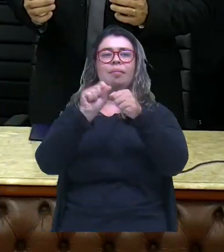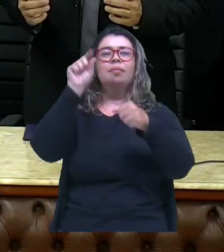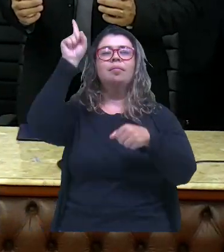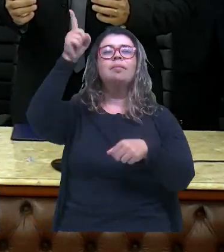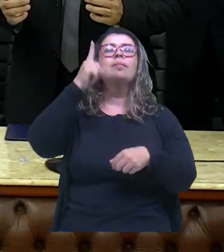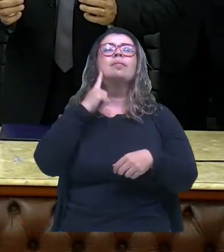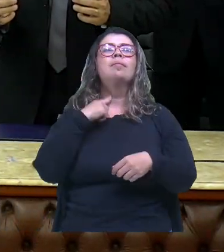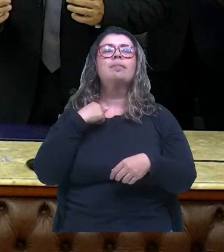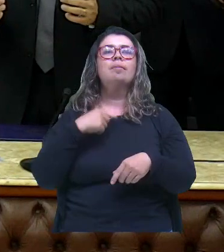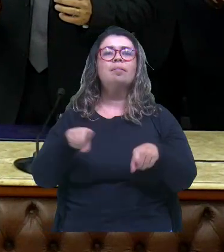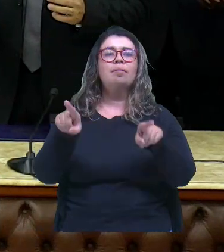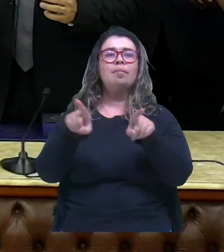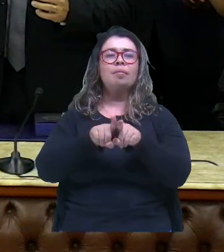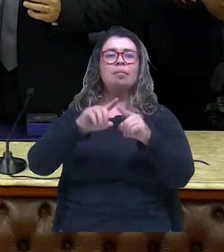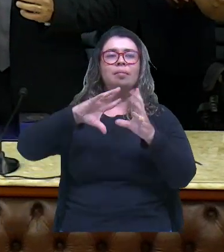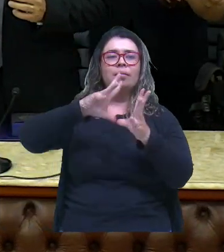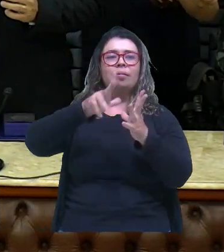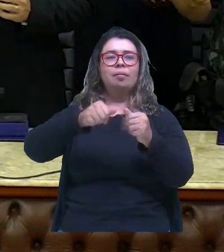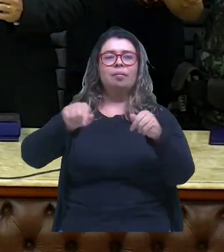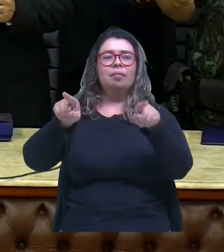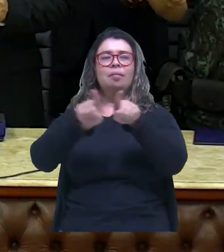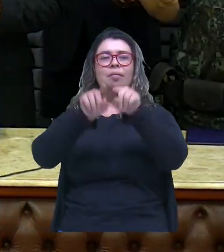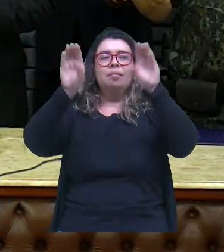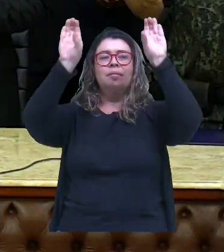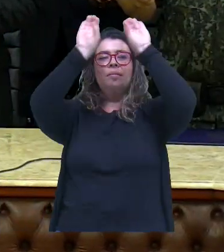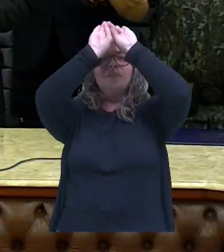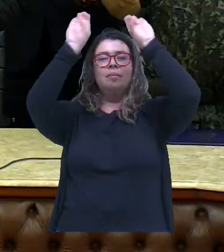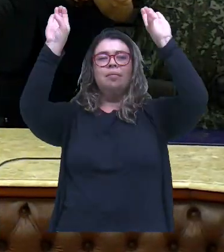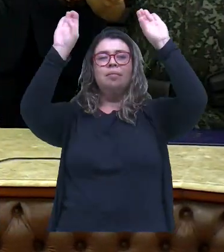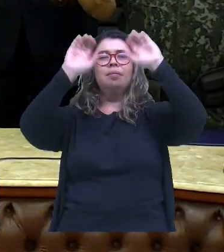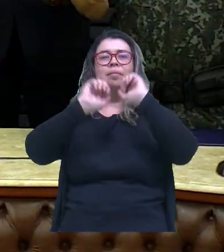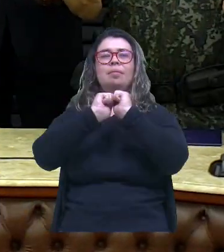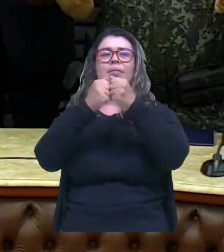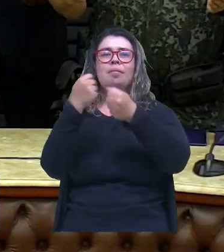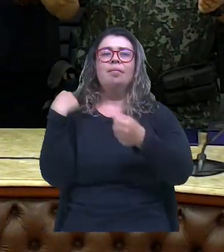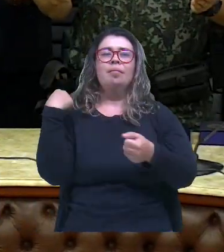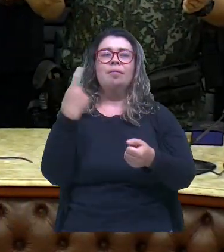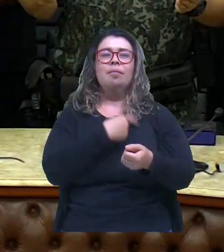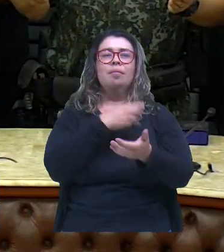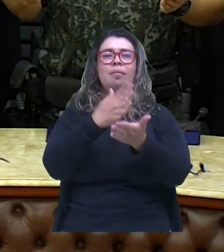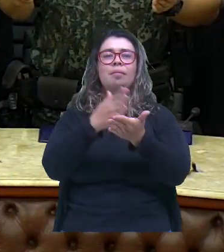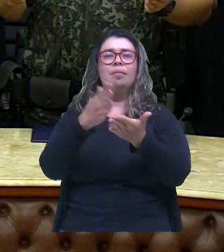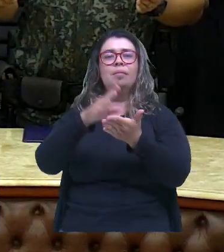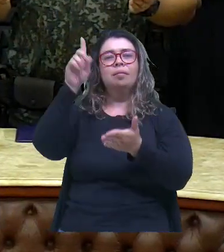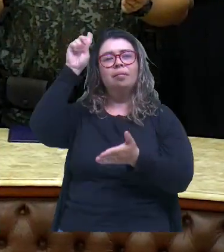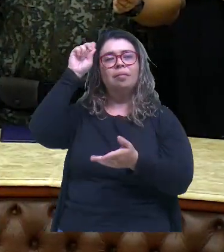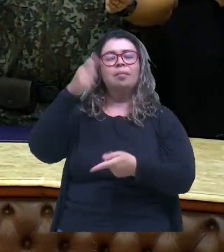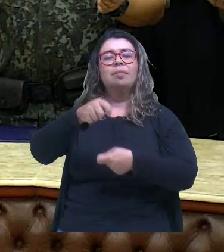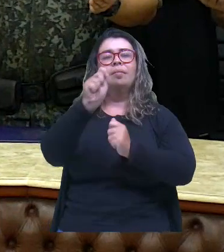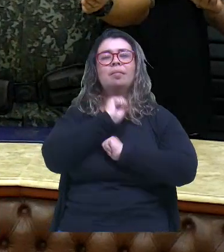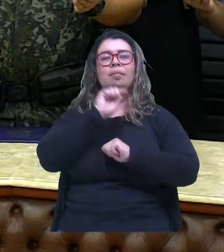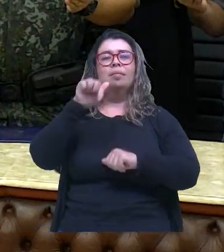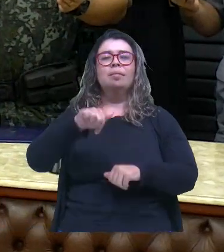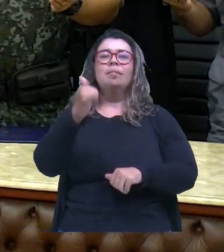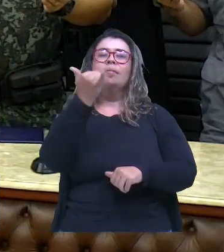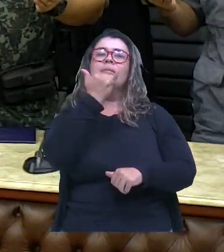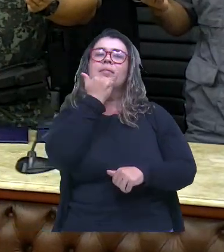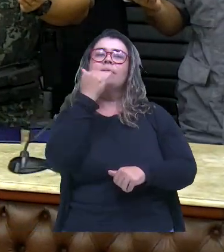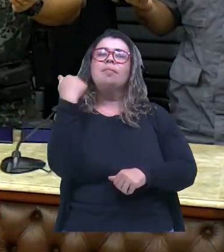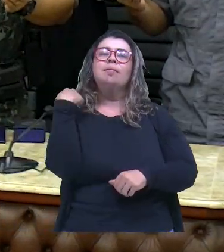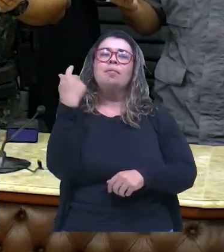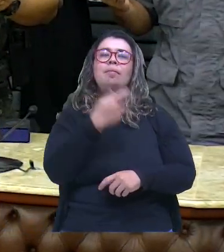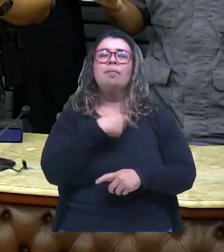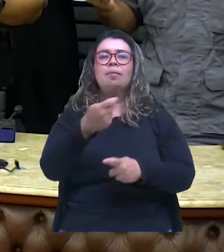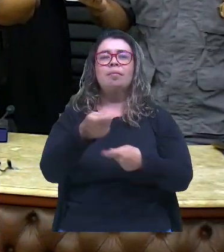feita a tua vontade, assim na terra como no céu. O pão nosso de cada dia nos dai hoje.